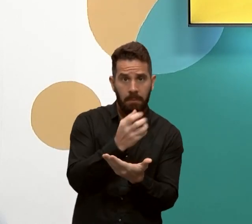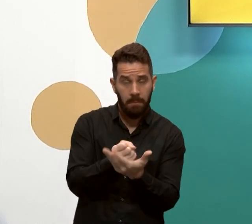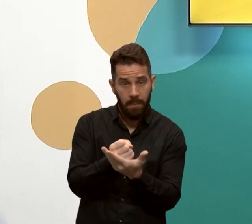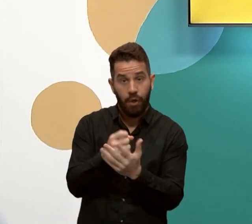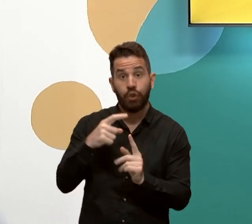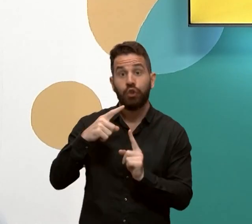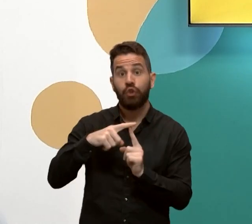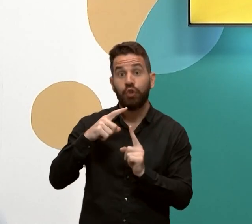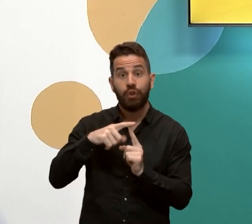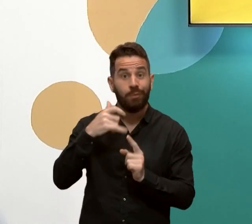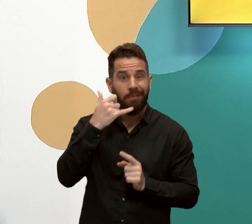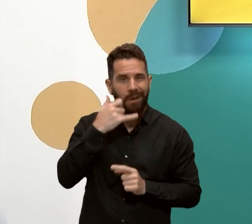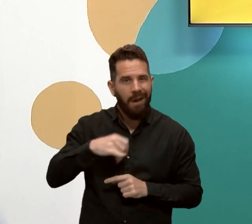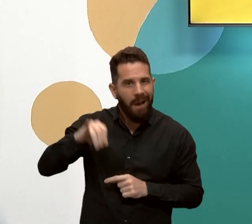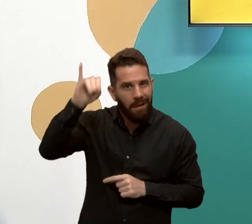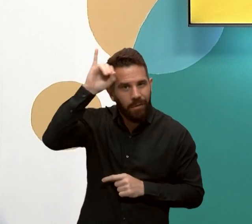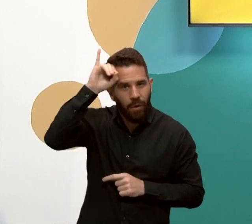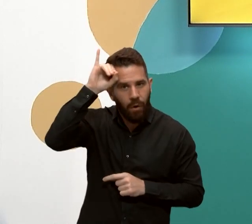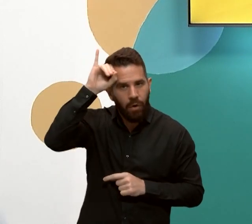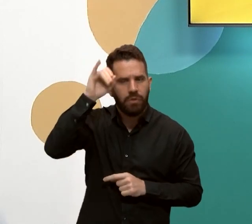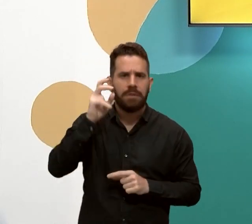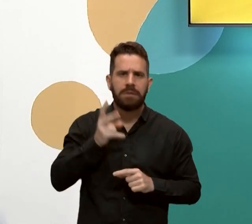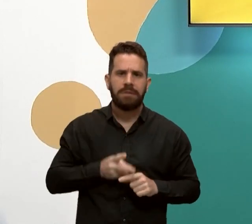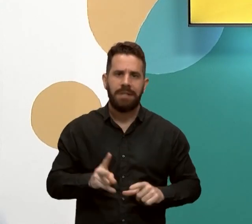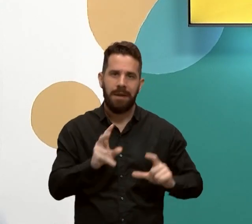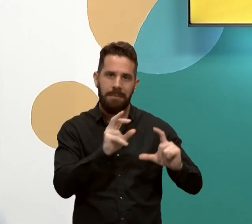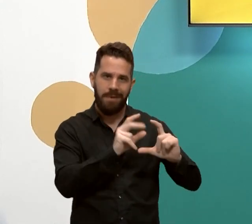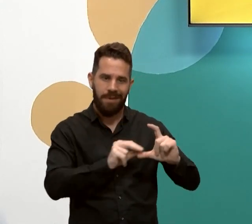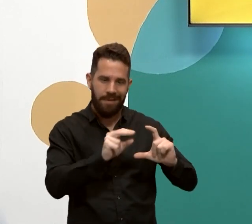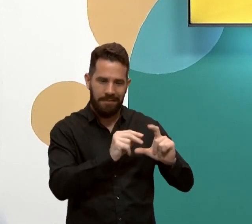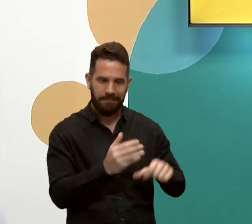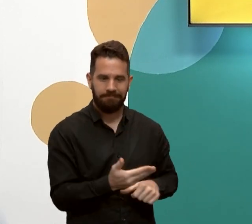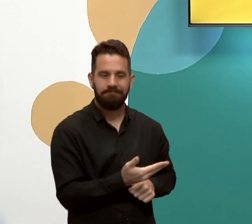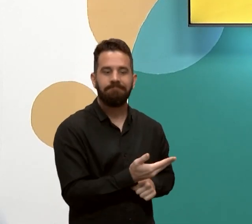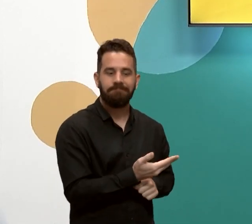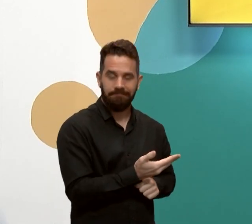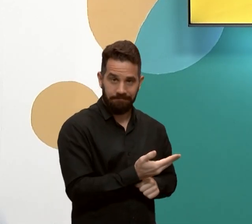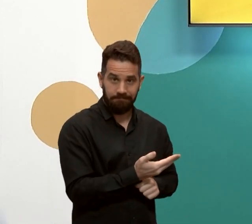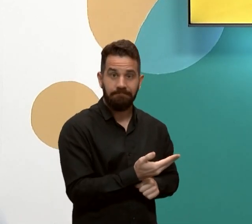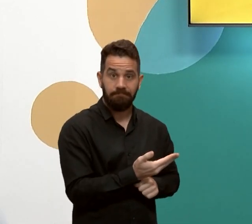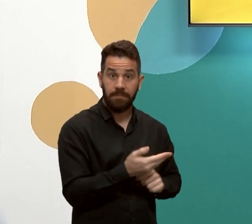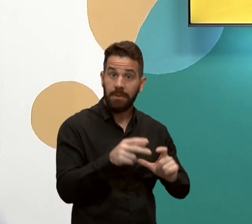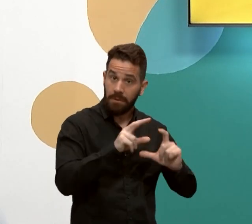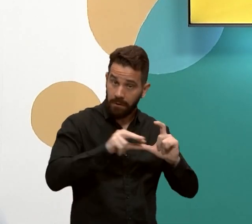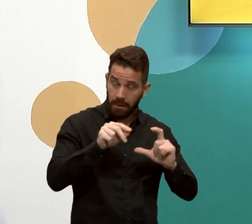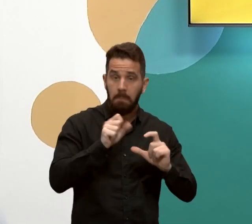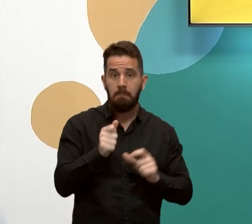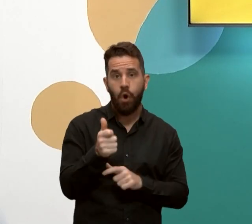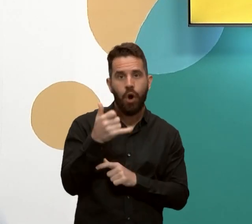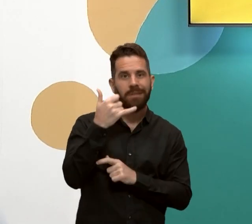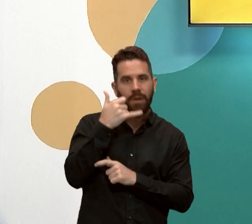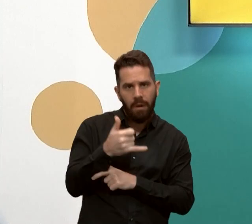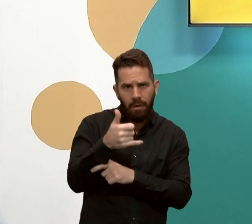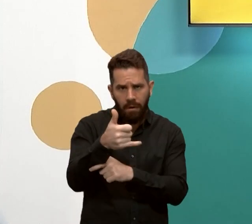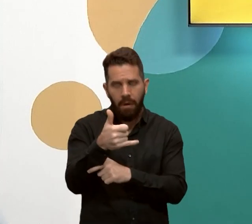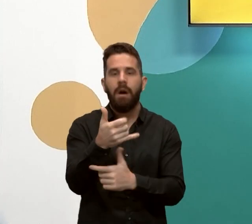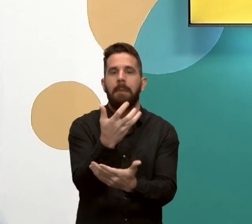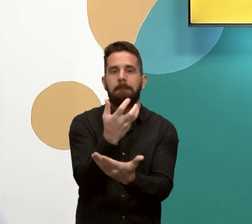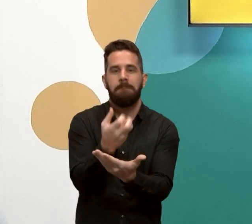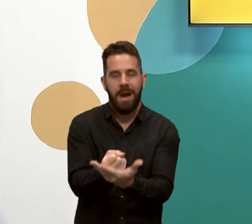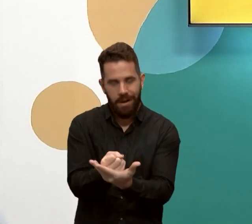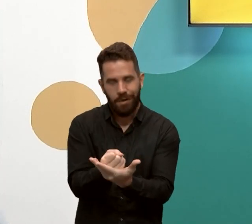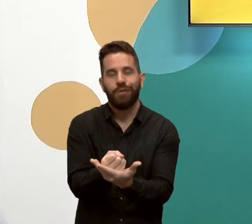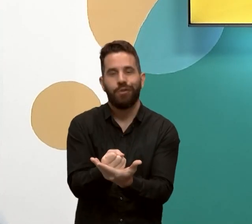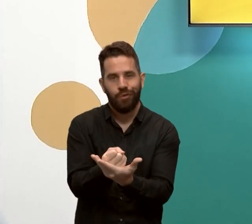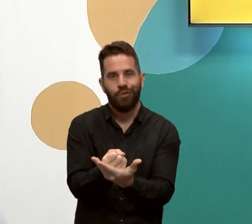celulares com modelo Android. E sempre que aparece um códigozinho digital aqui na tela, um QR Code, você pode apontar o seu celular para ele e baixar